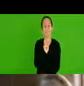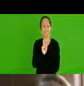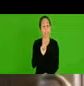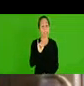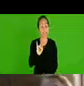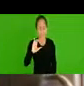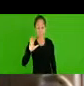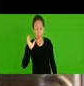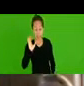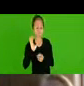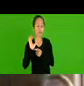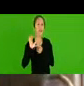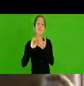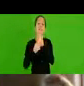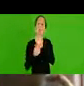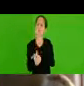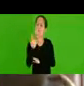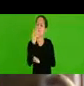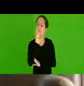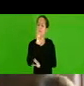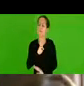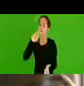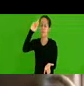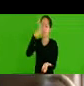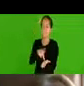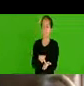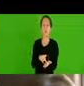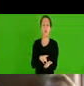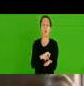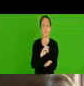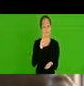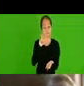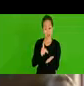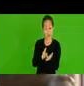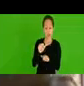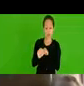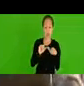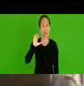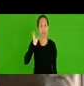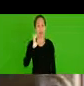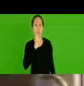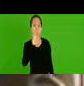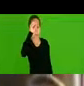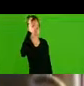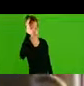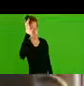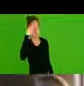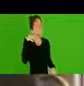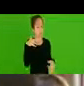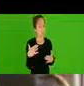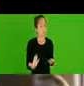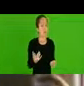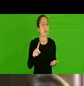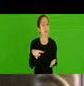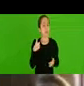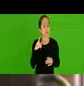traduzia como verdade, ou a verdade era traduzida da consciência, a busca da verdade, então nós não estávamos atrás de uma